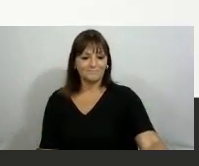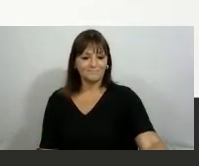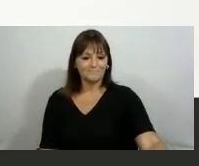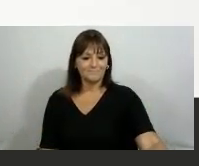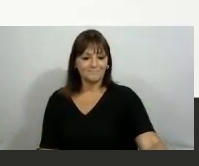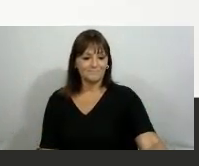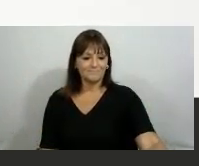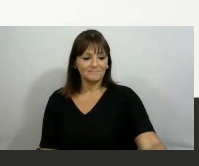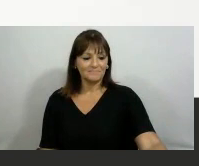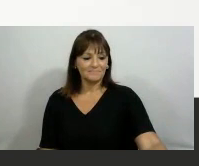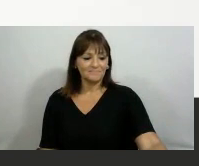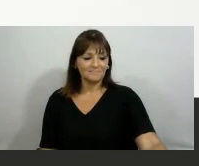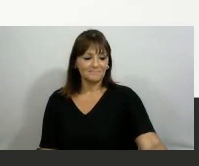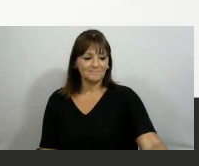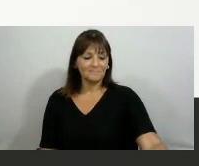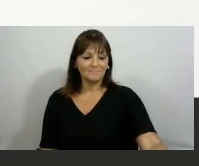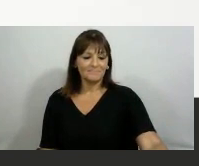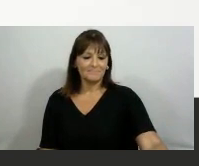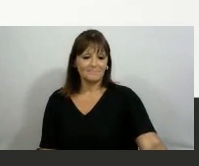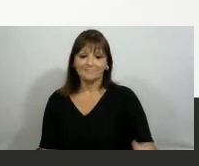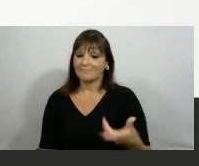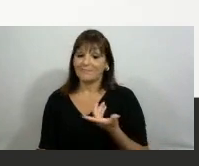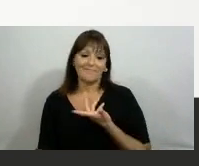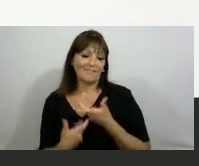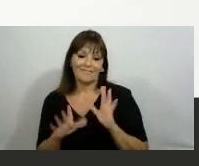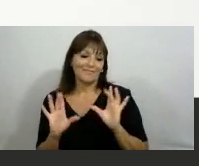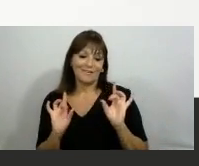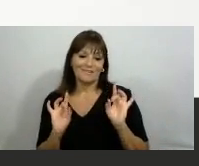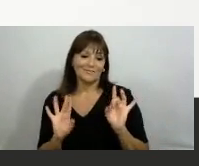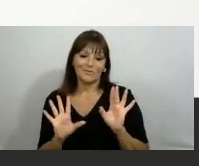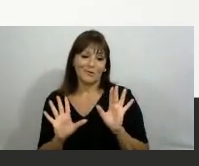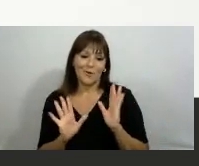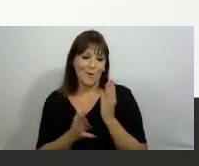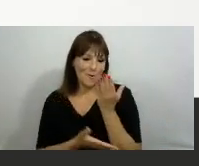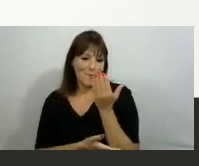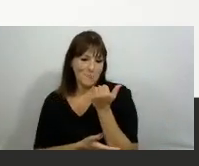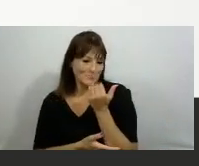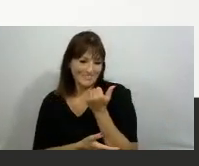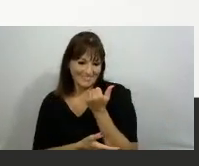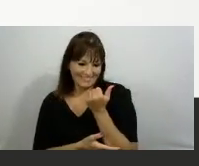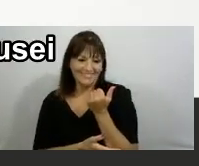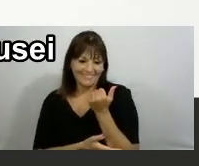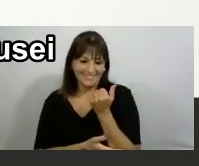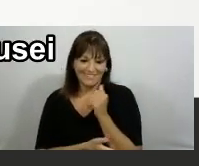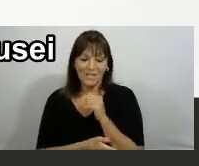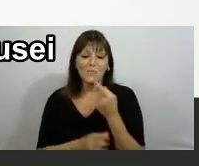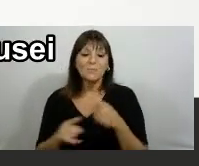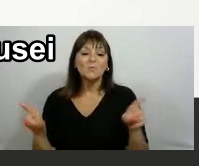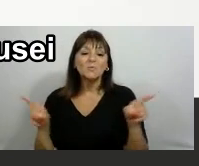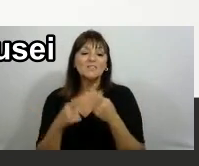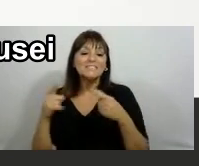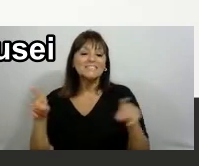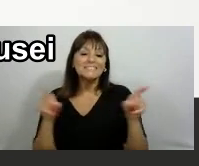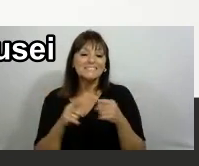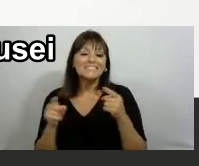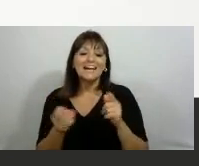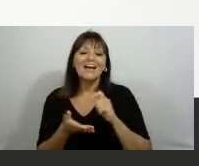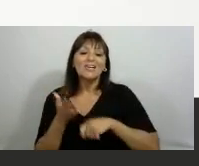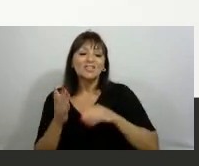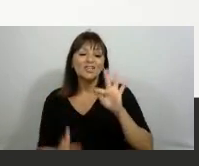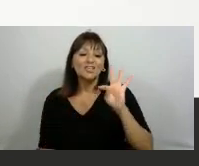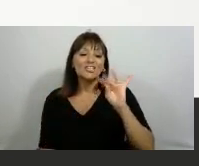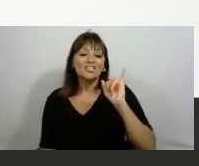A gente não quer só comida. Eu trouxe aí uma música do Titãs. Tem as ilustrações que eu já